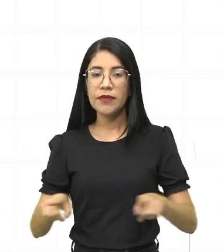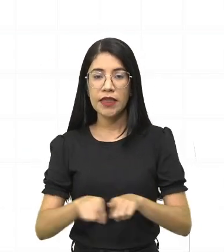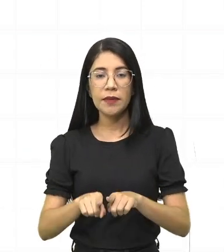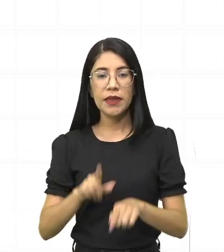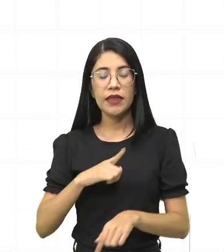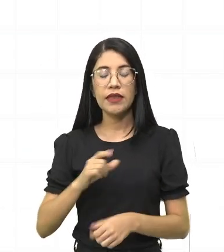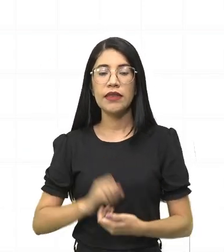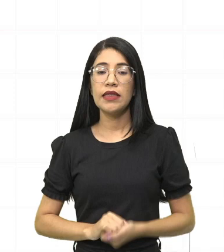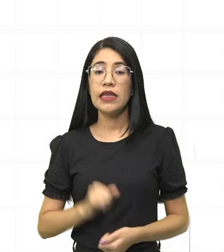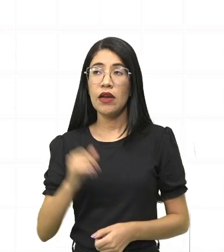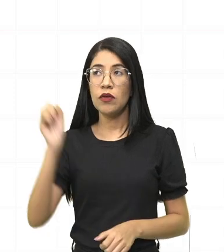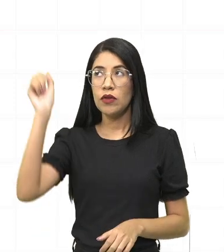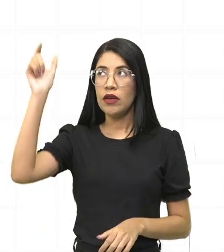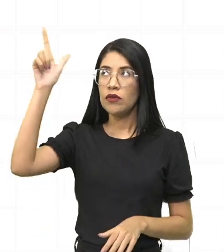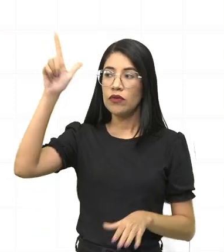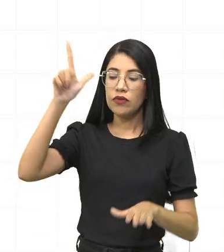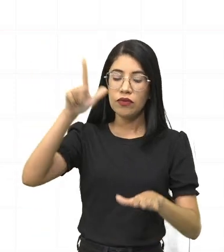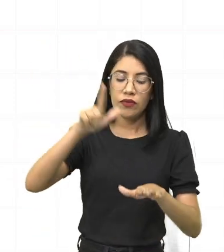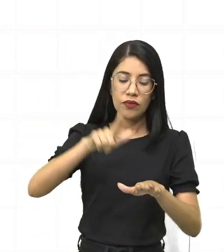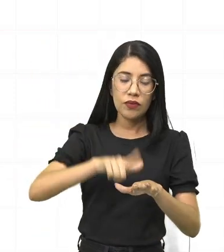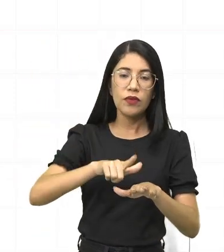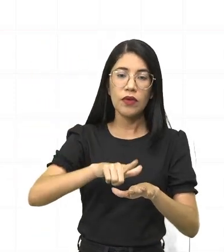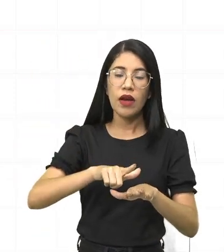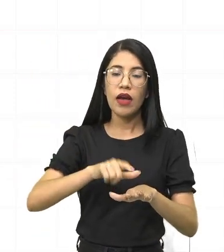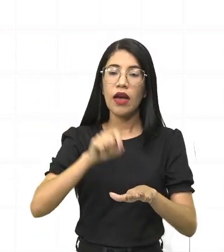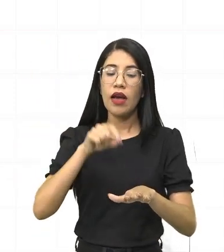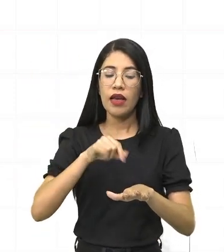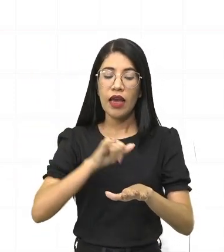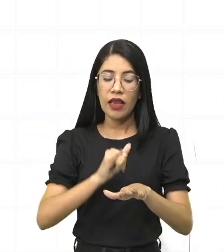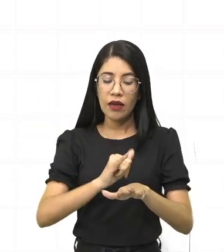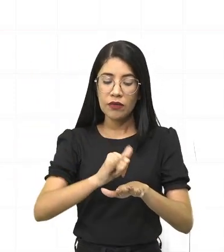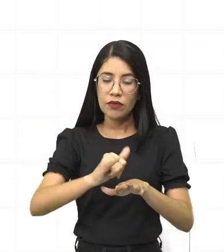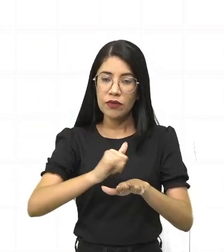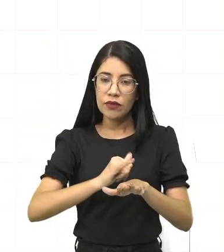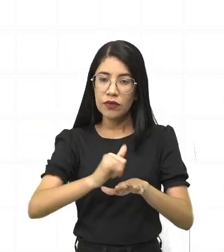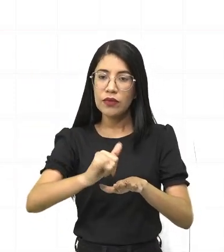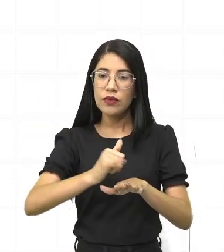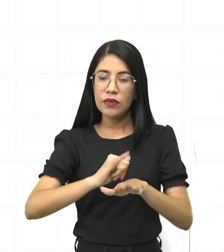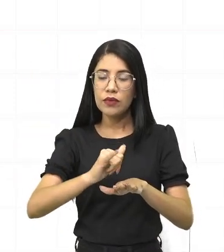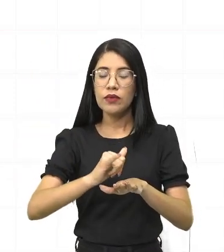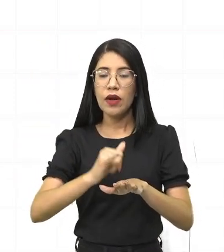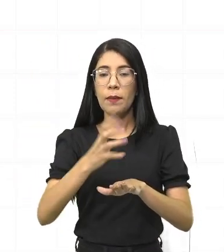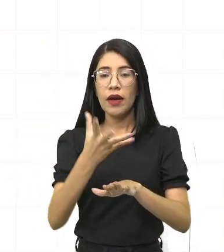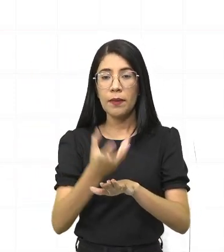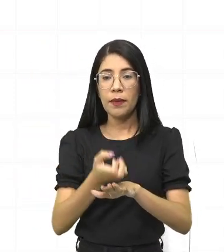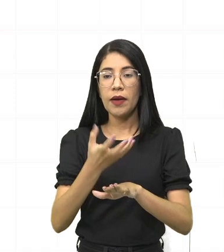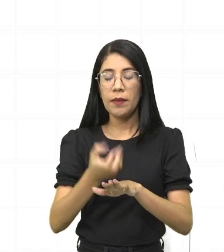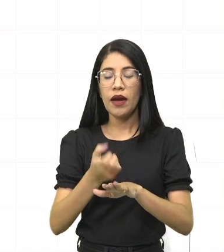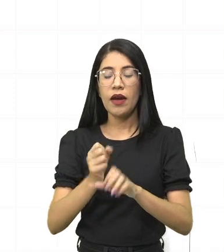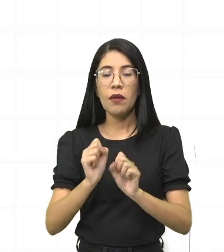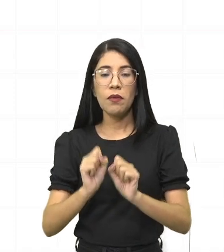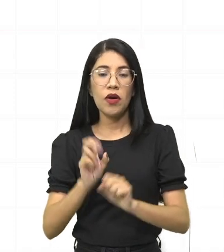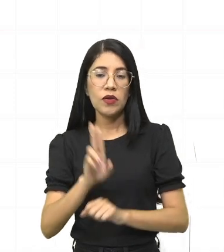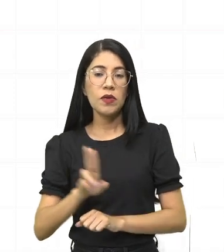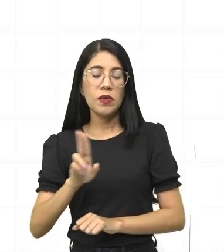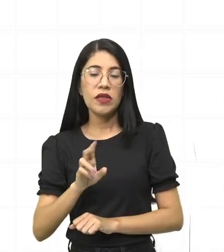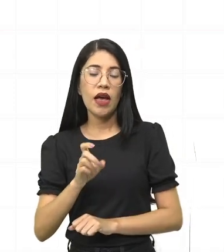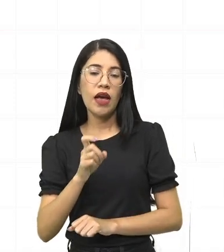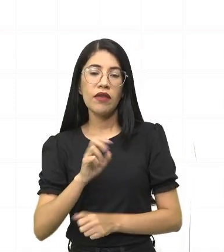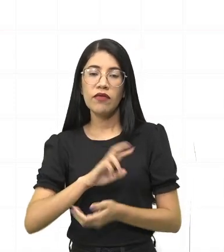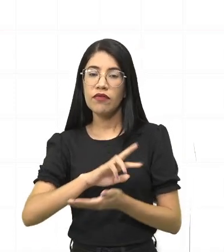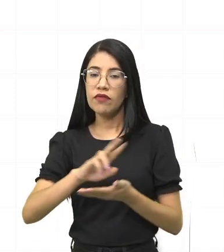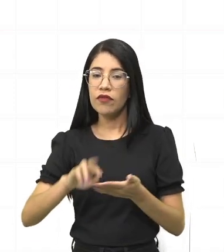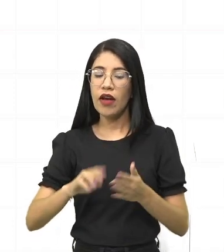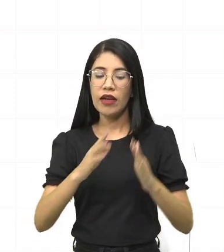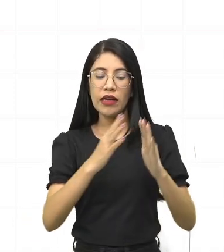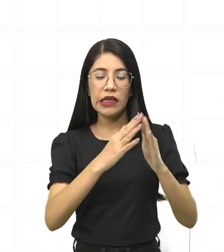eles atingem os painéis solares, eles geram eletricidade para alimentar os aparelhos elétricos e iluminar